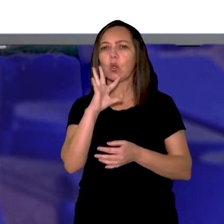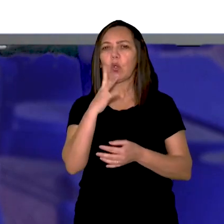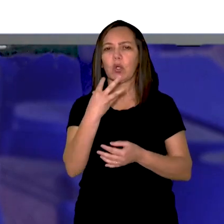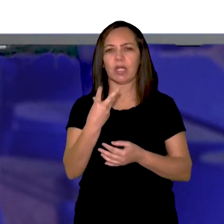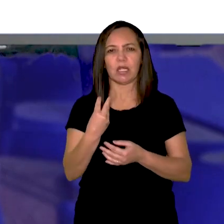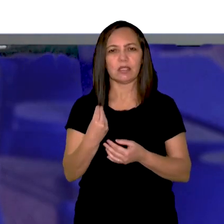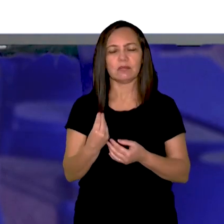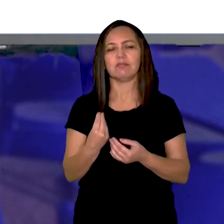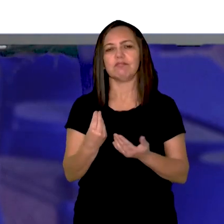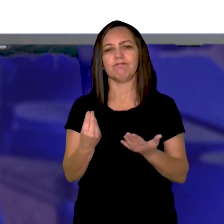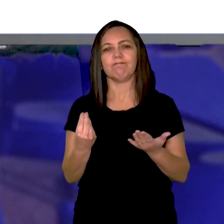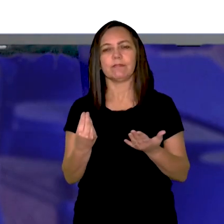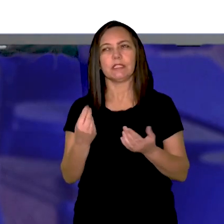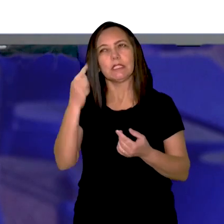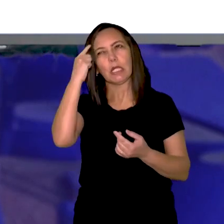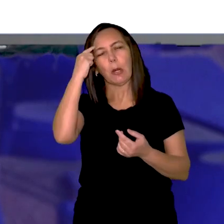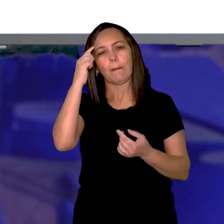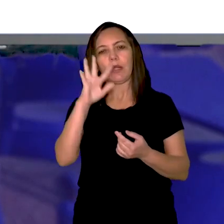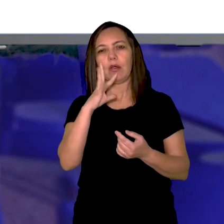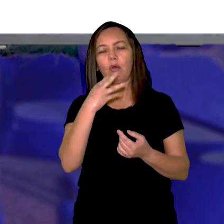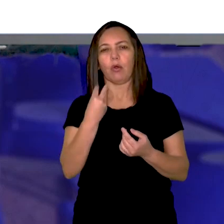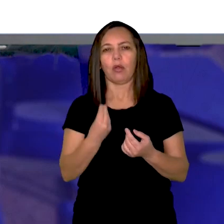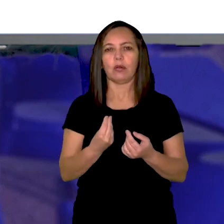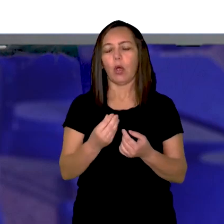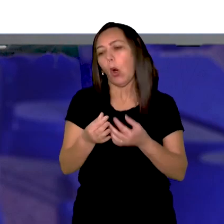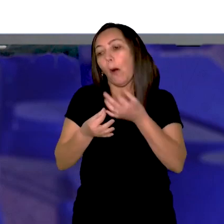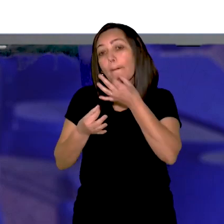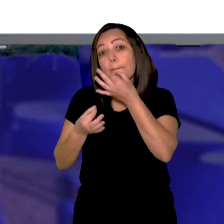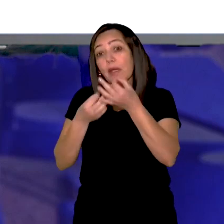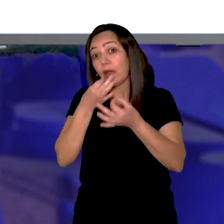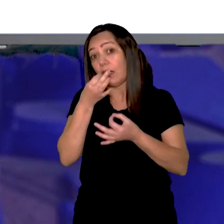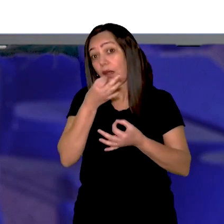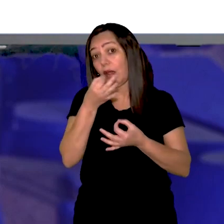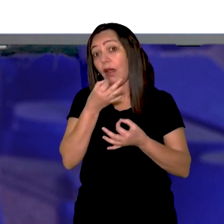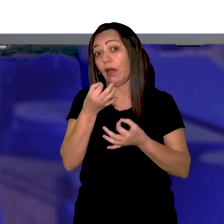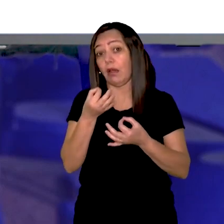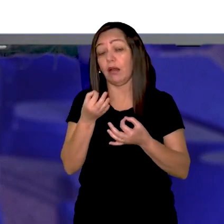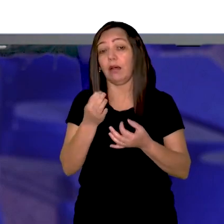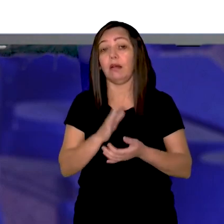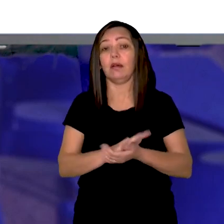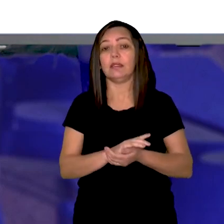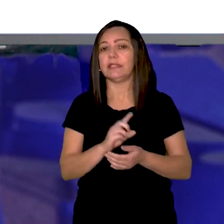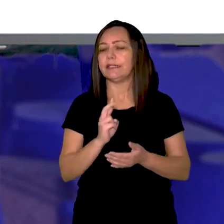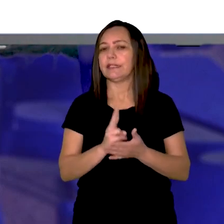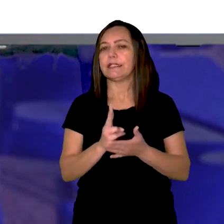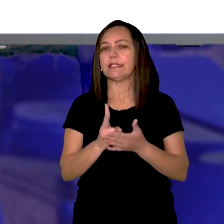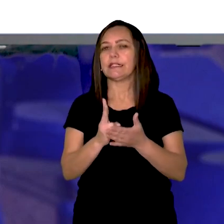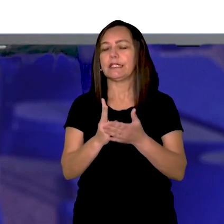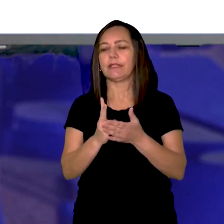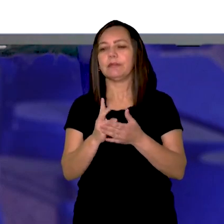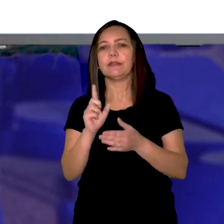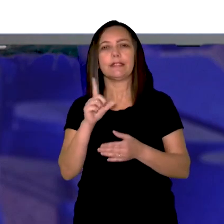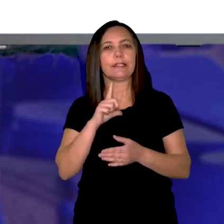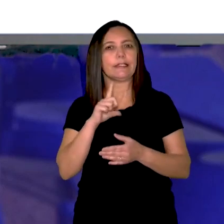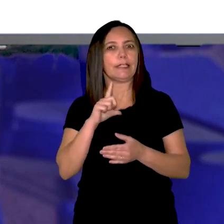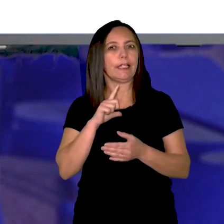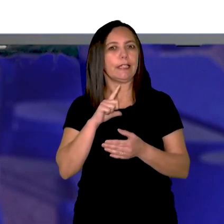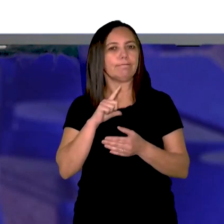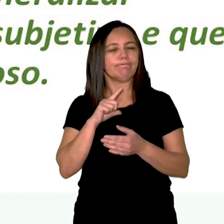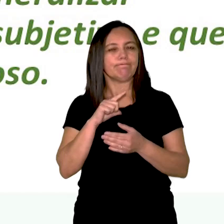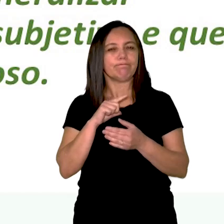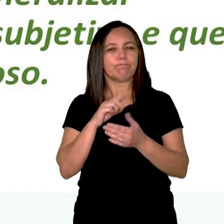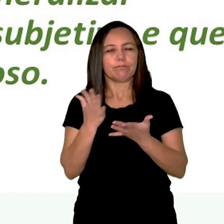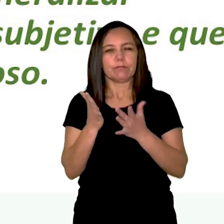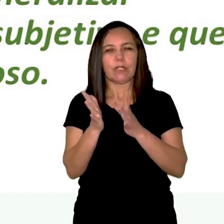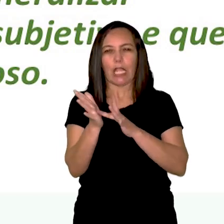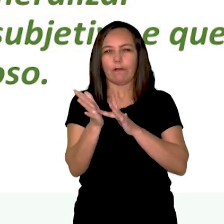conhecimento, podemos pensar assim, esse tipo de opinião, ela sempre tem um caráter duvidoso, porque a gente não